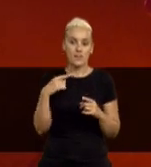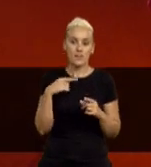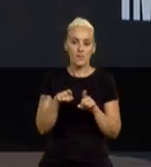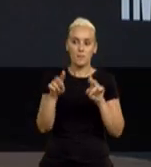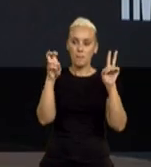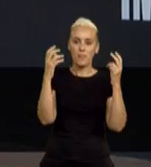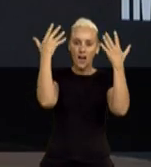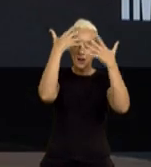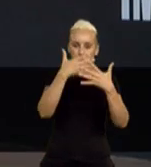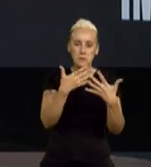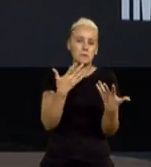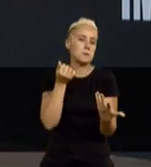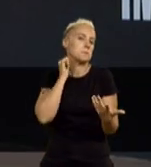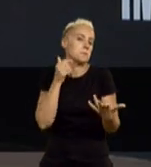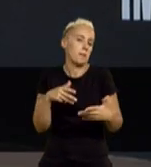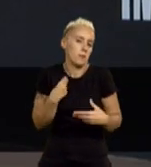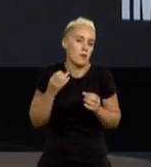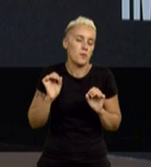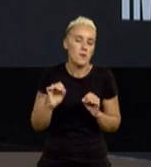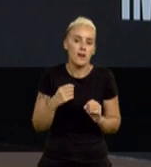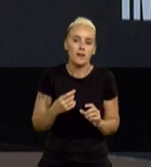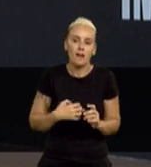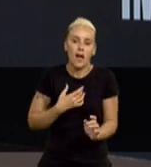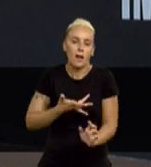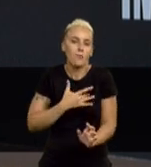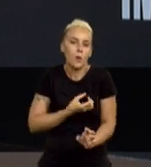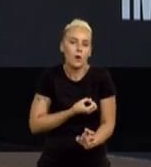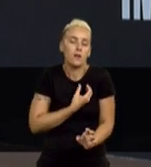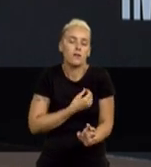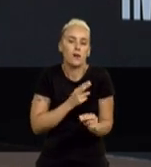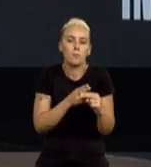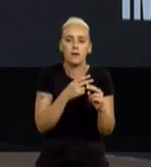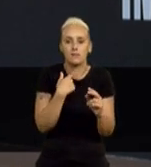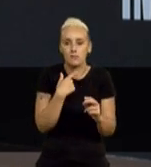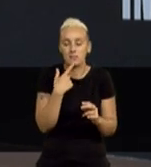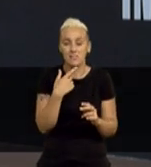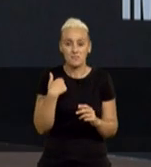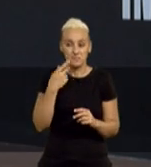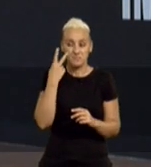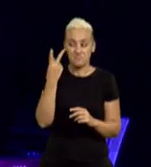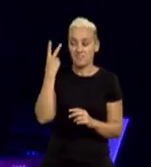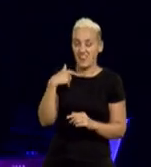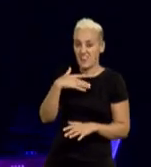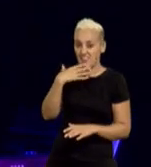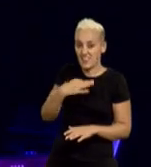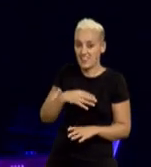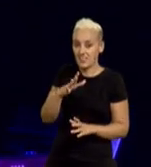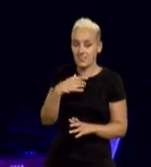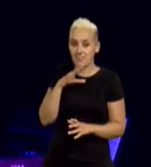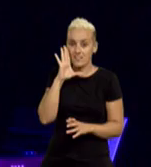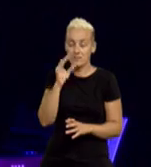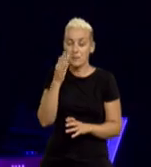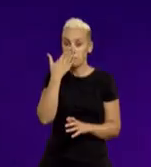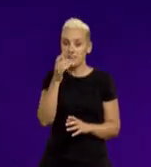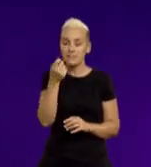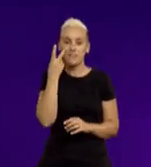talvez exageradamente romântica também. Eu acho que, vendo bem, nem sei se acreditava naquilo. Uma espécie de decepção